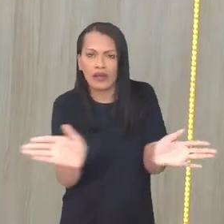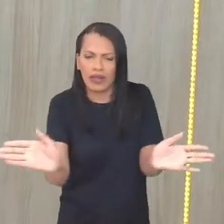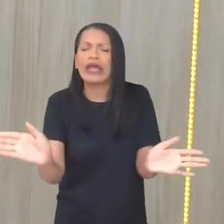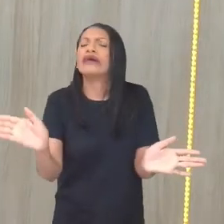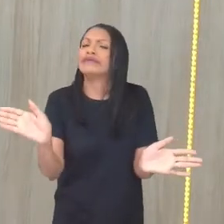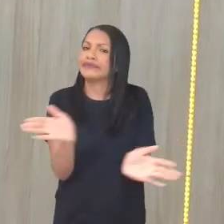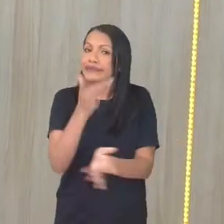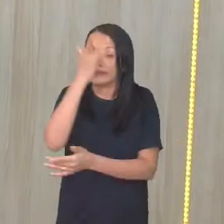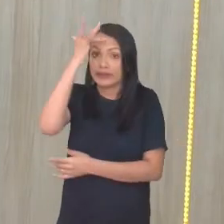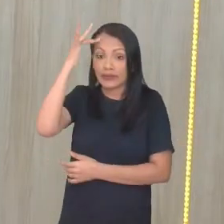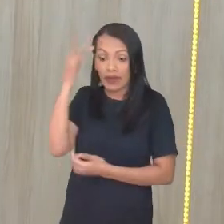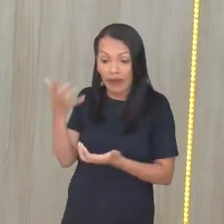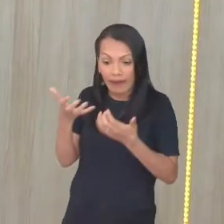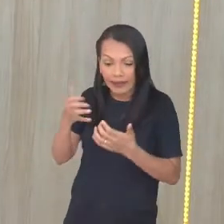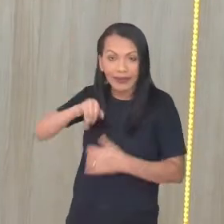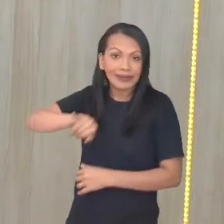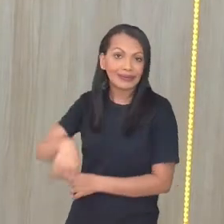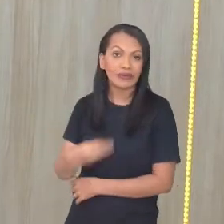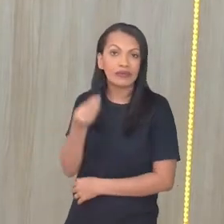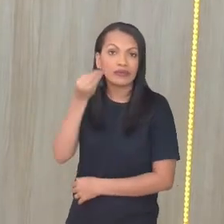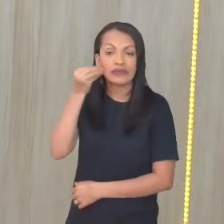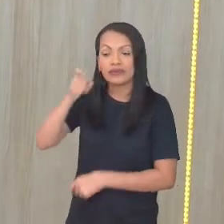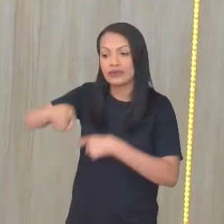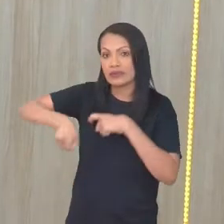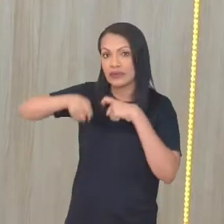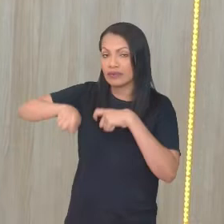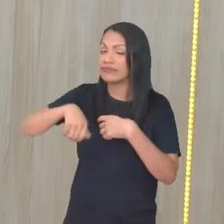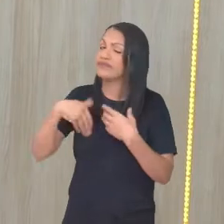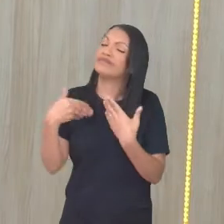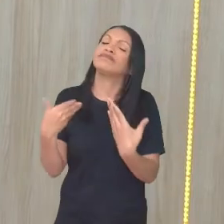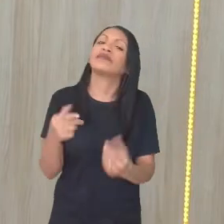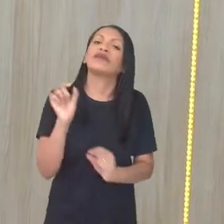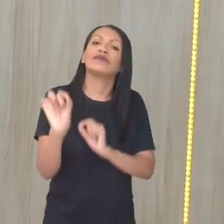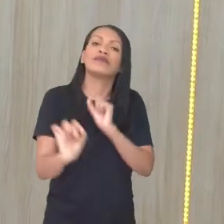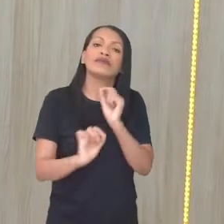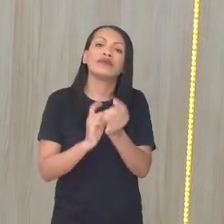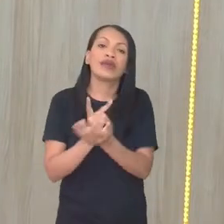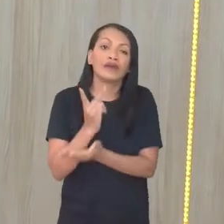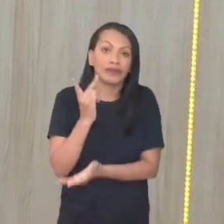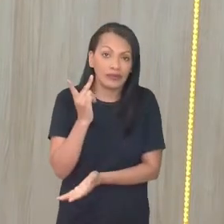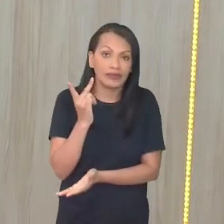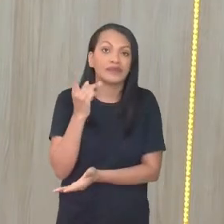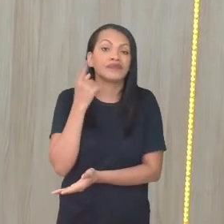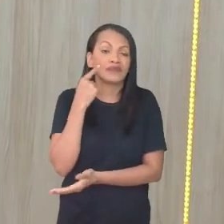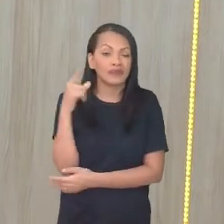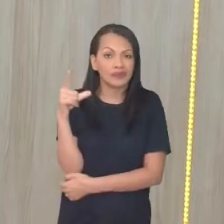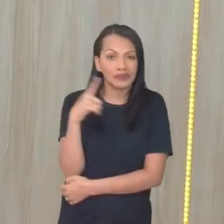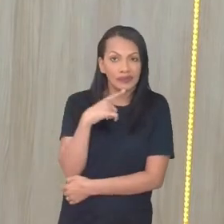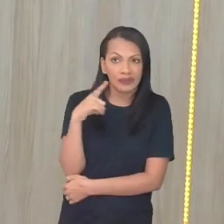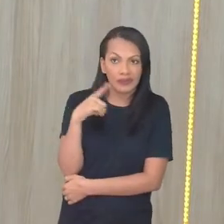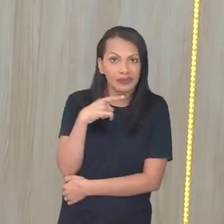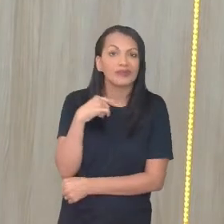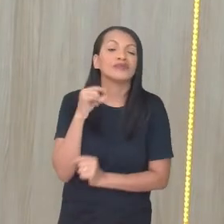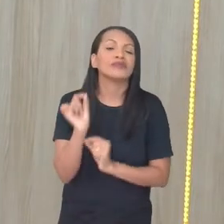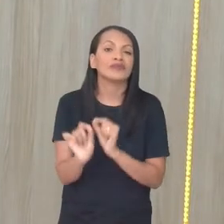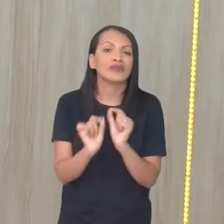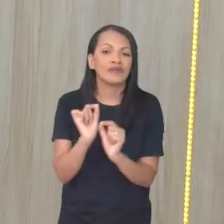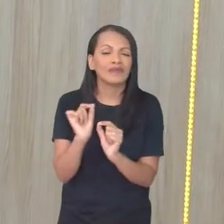aproveitar ali para a agricultura. Então, nesse sentido, o que acontecia? A gente tinha